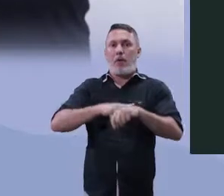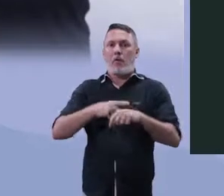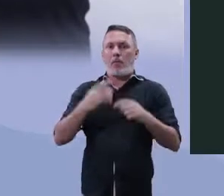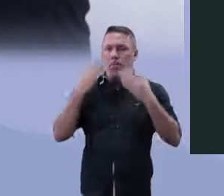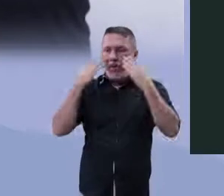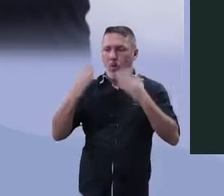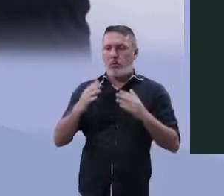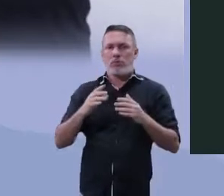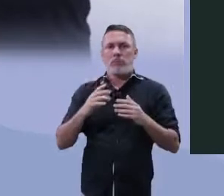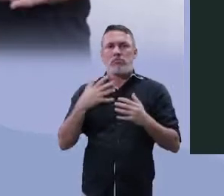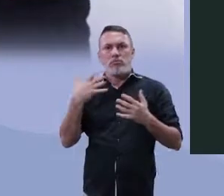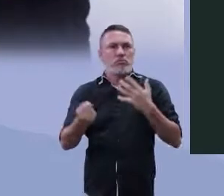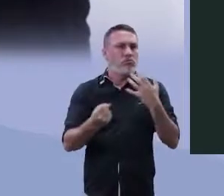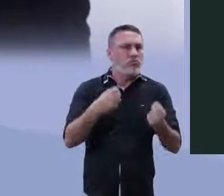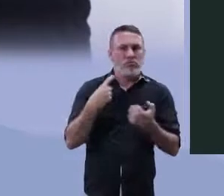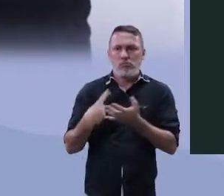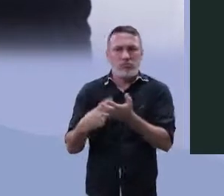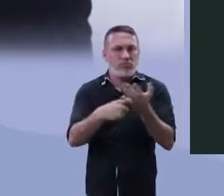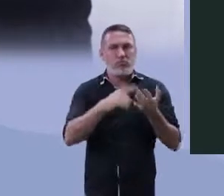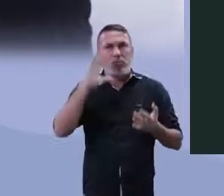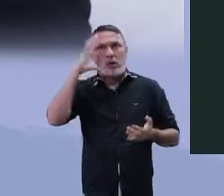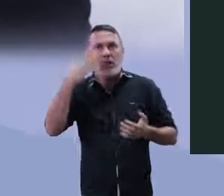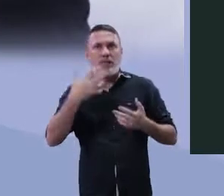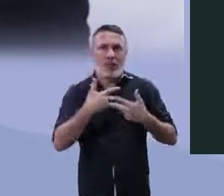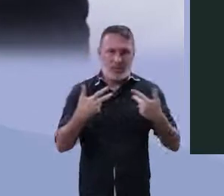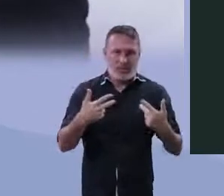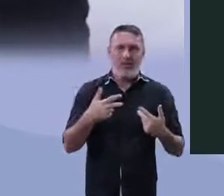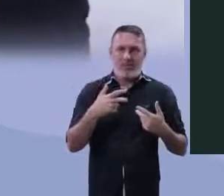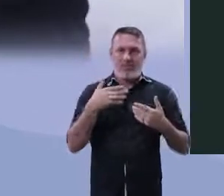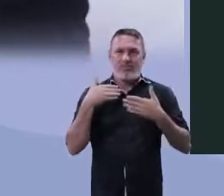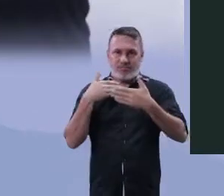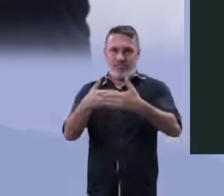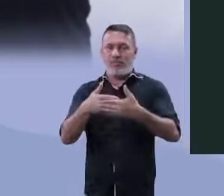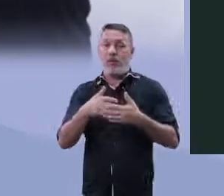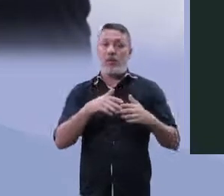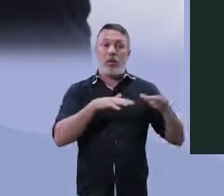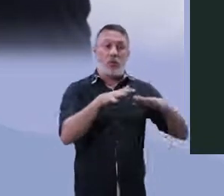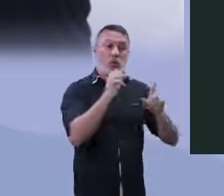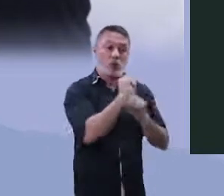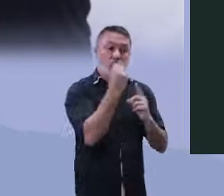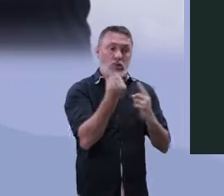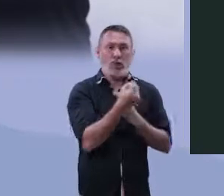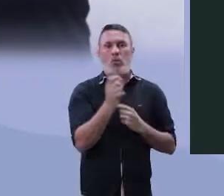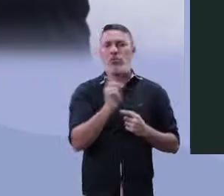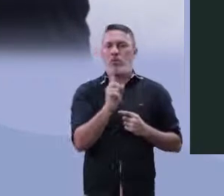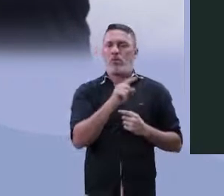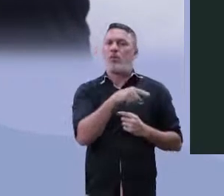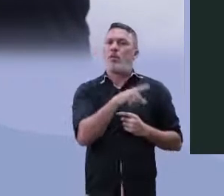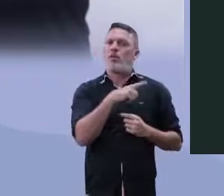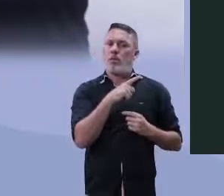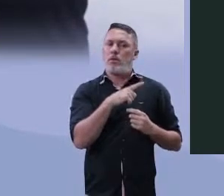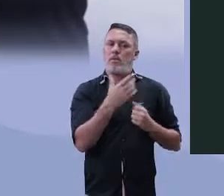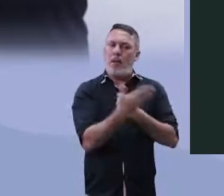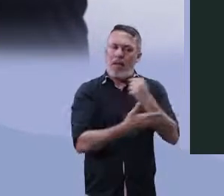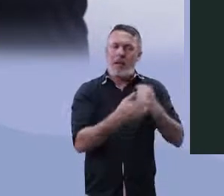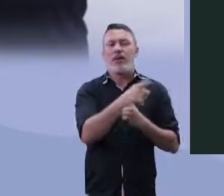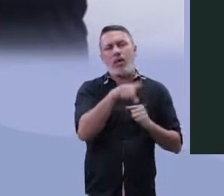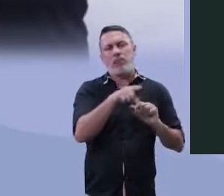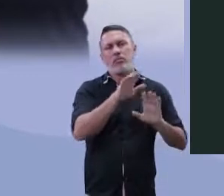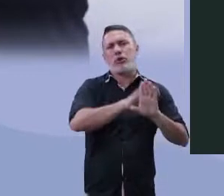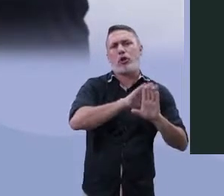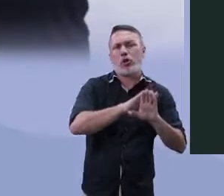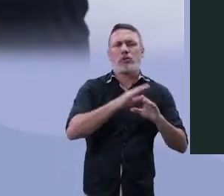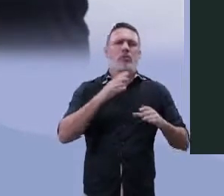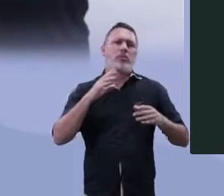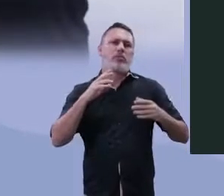são organizados de forma espontânea, aquilo que eu já tinha colocado para vocês. Os movimentos sociais, não. Tem embasamento